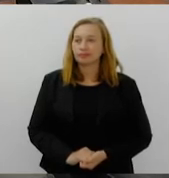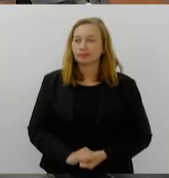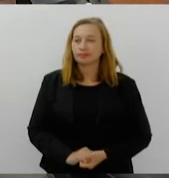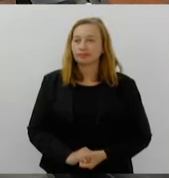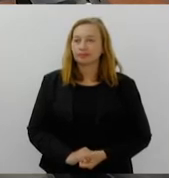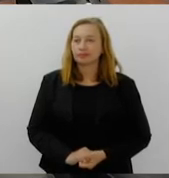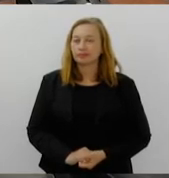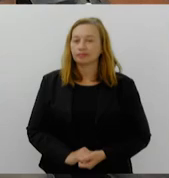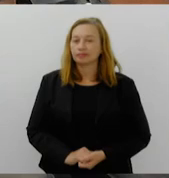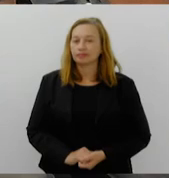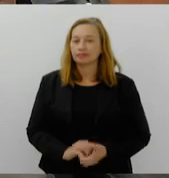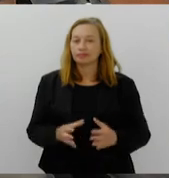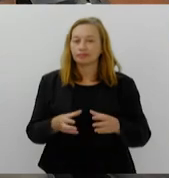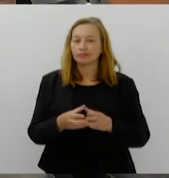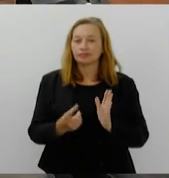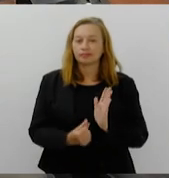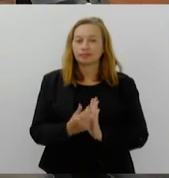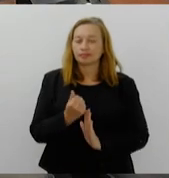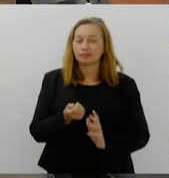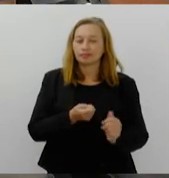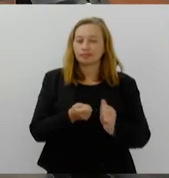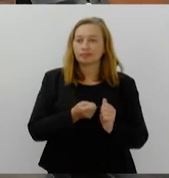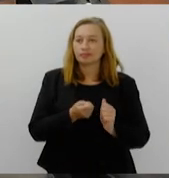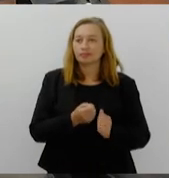A Comissão de Orçamento e Finanças.